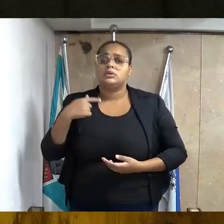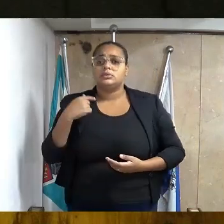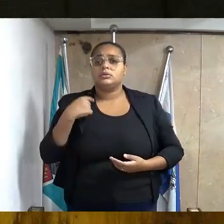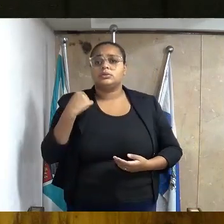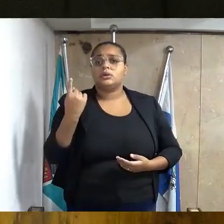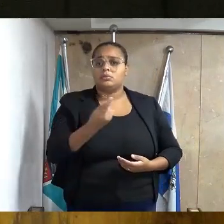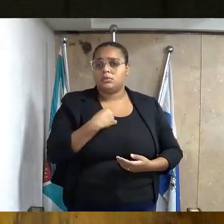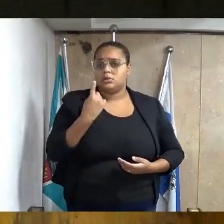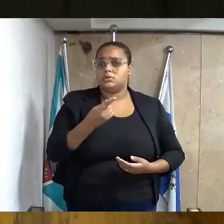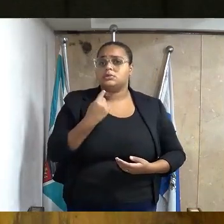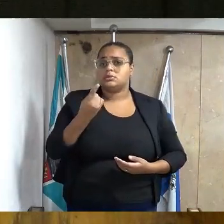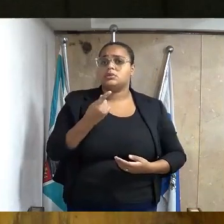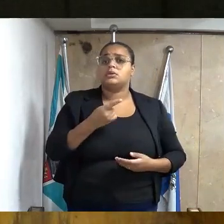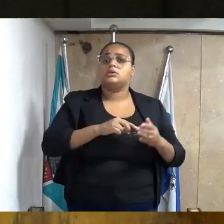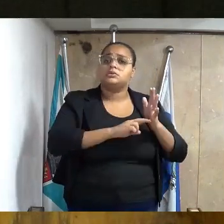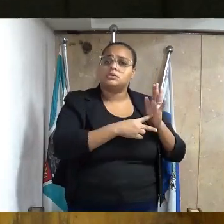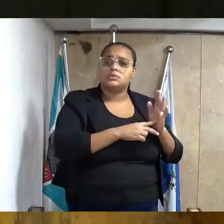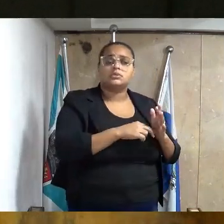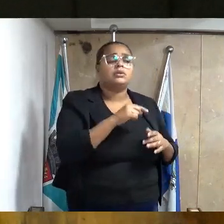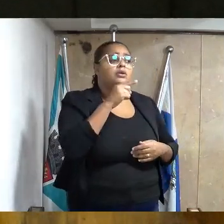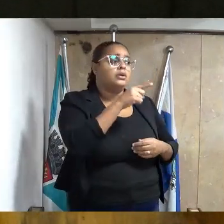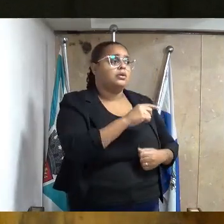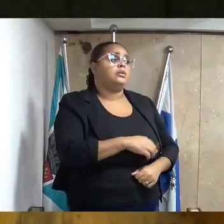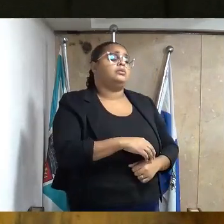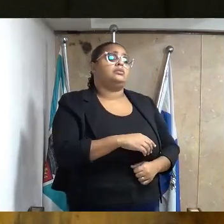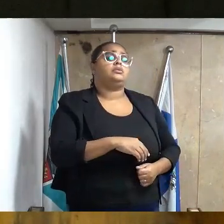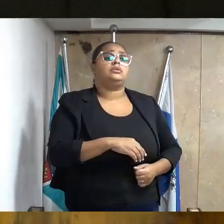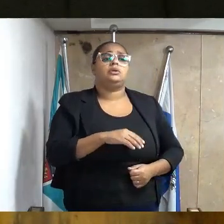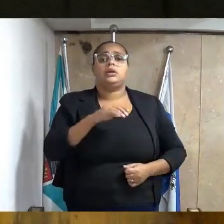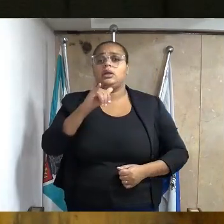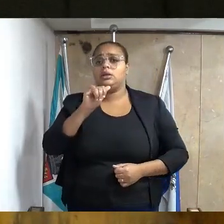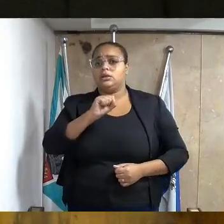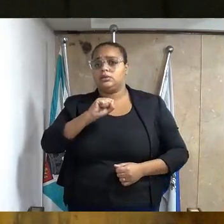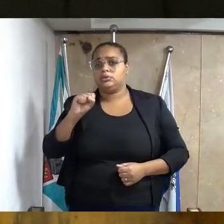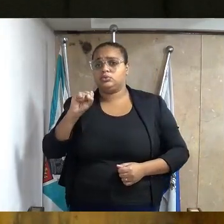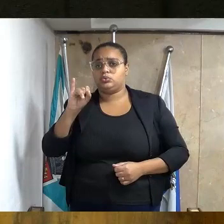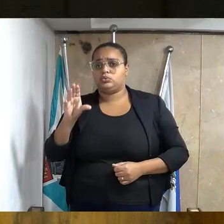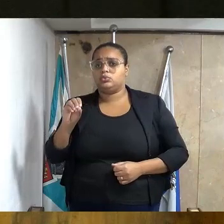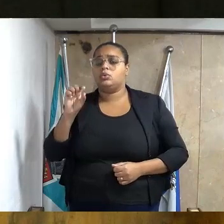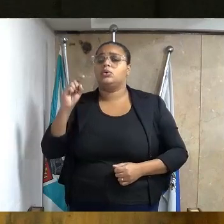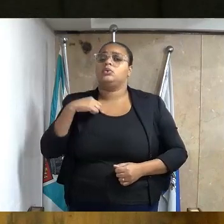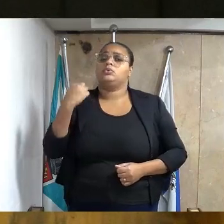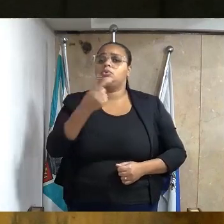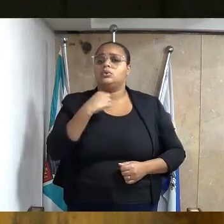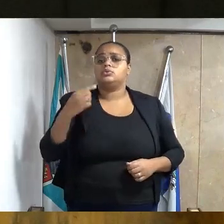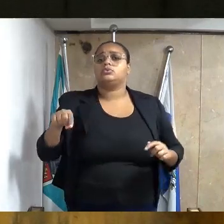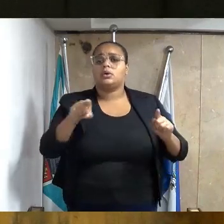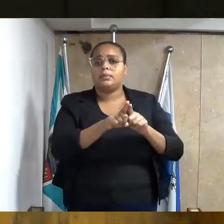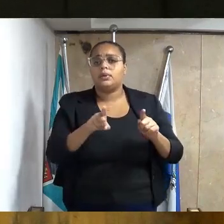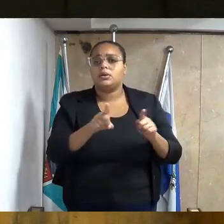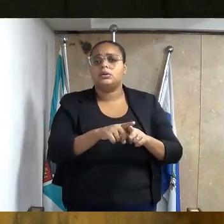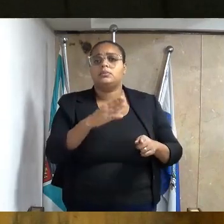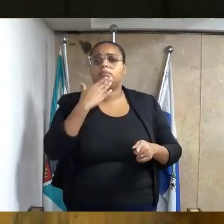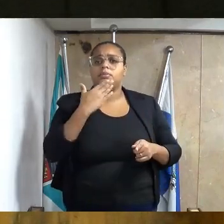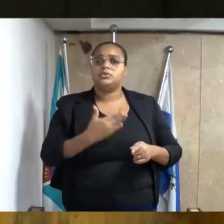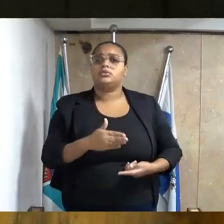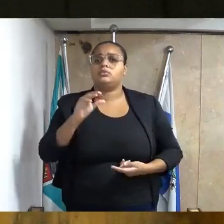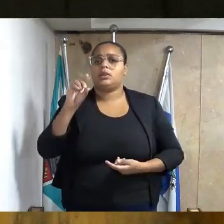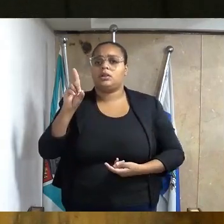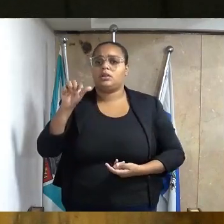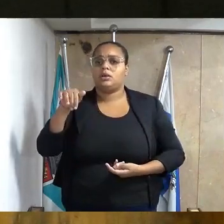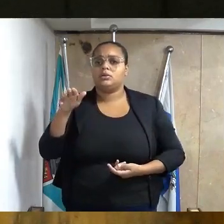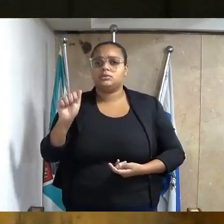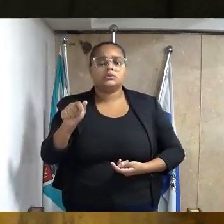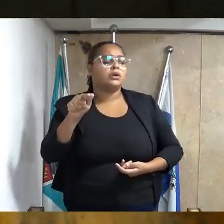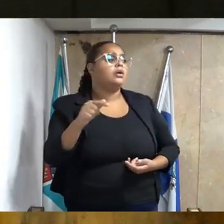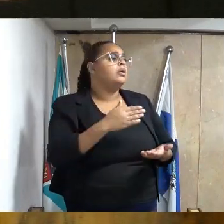de conscientização de trânsito. E isso, vereador Clovinho, nós também pedimos ontem ao presidente do Detran,